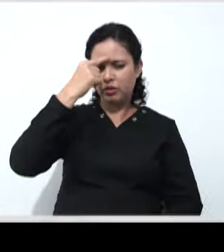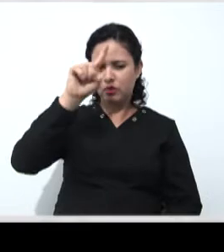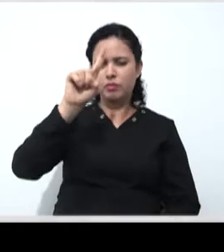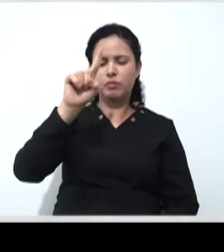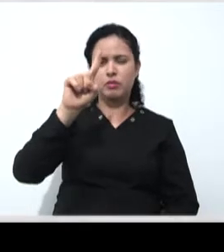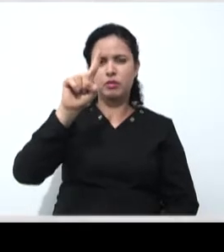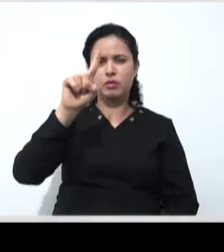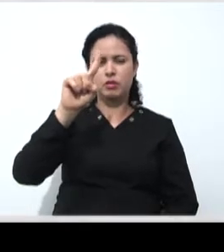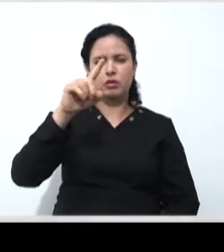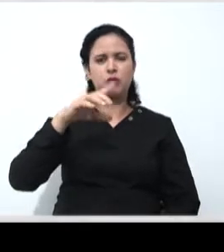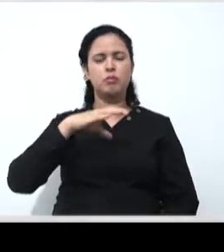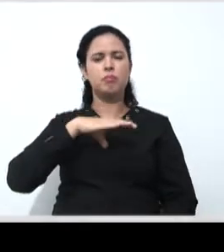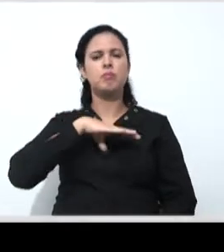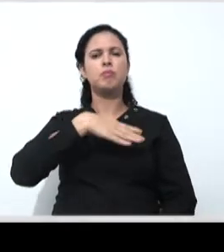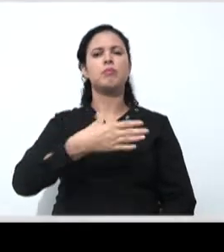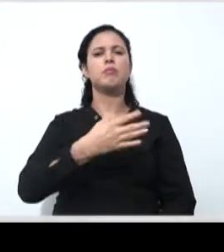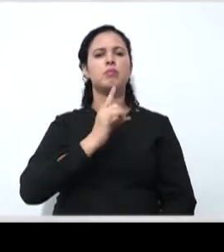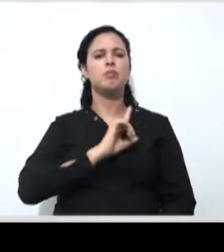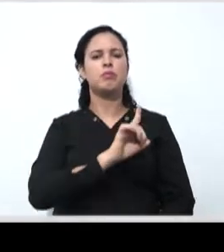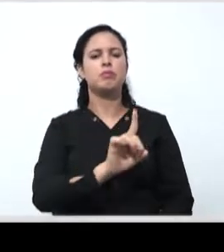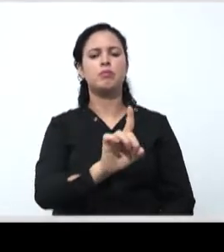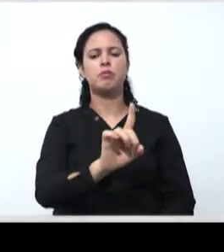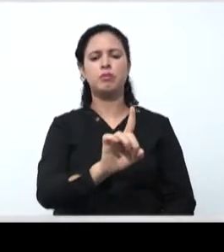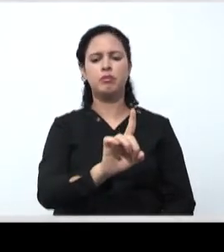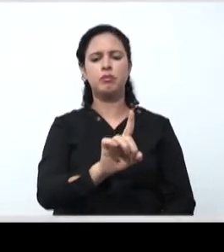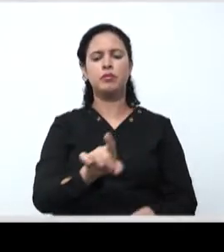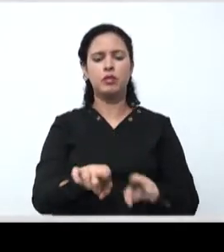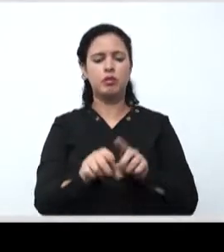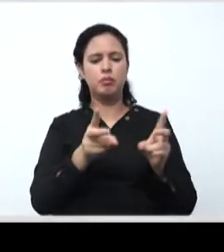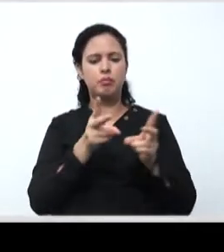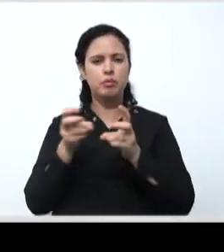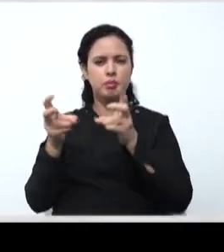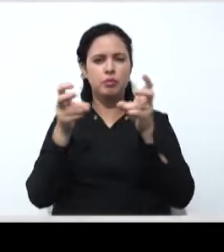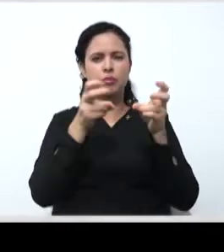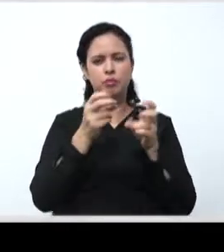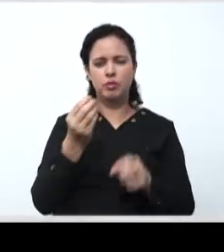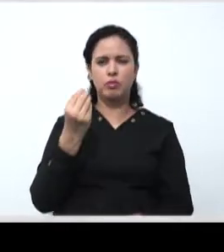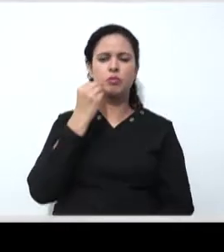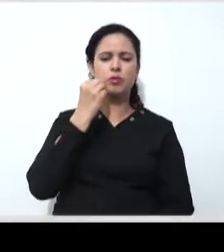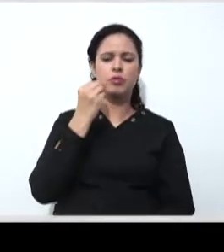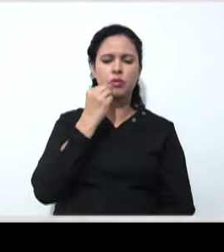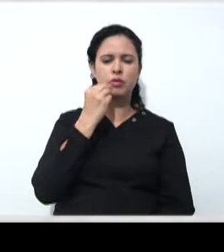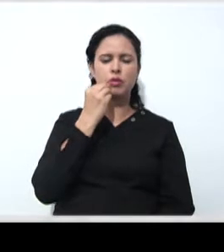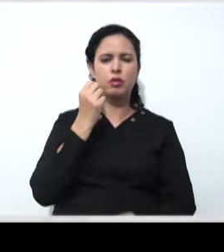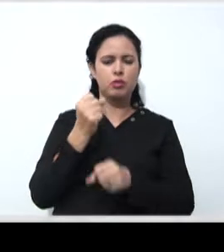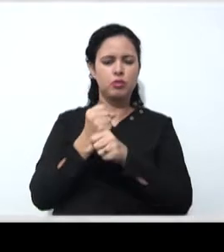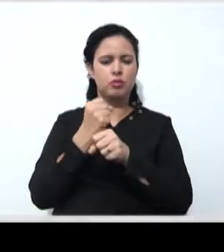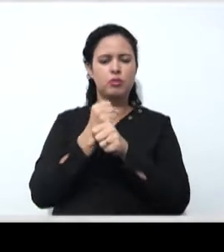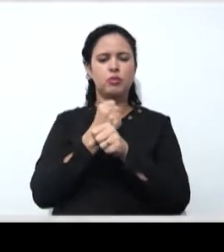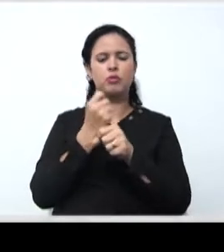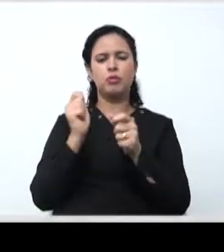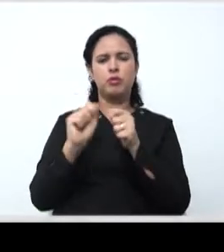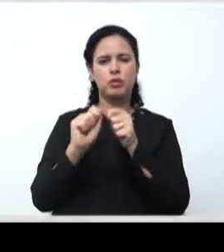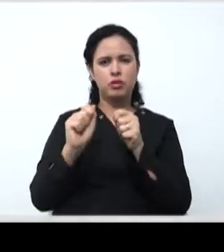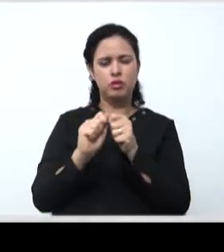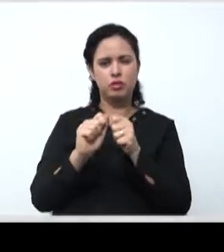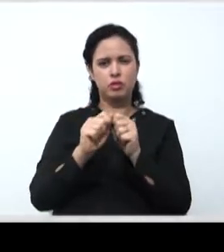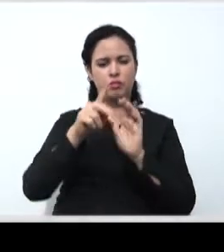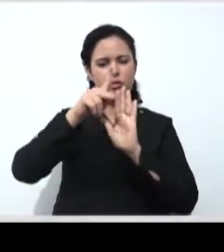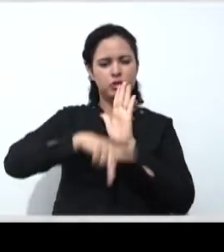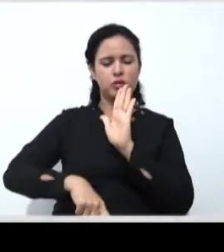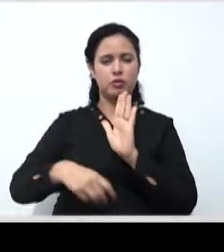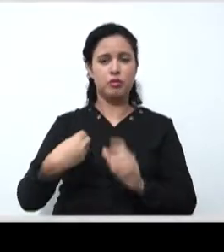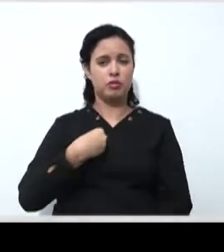criatividade, iniciativa e percepção de oportunidades e a construção de um projeto de vida